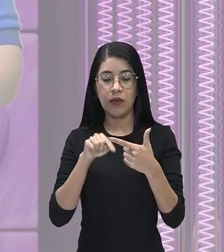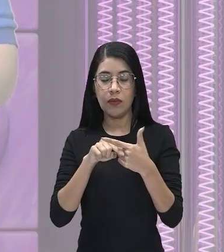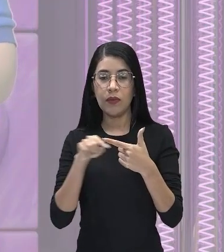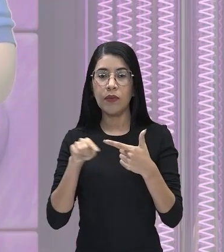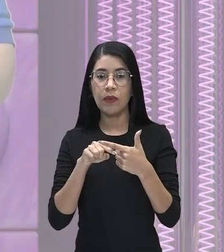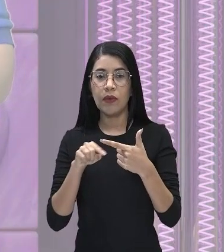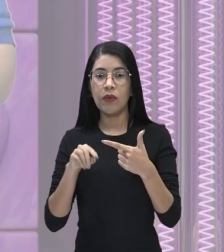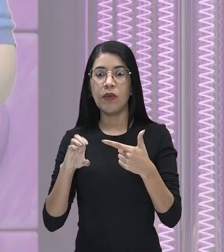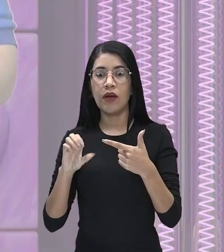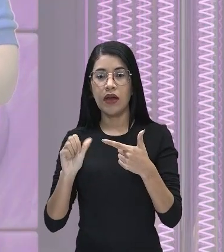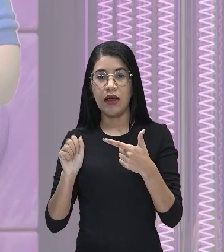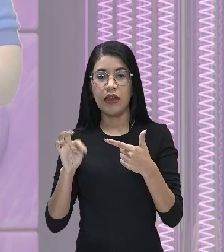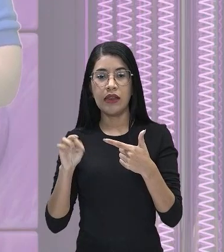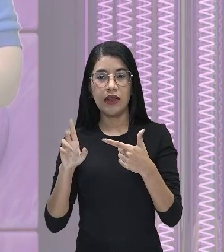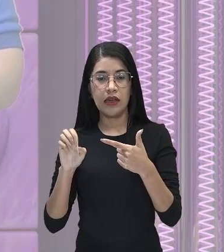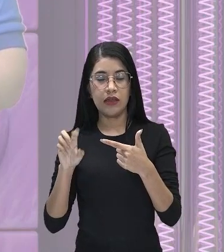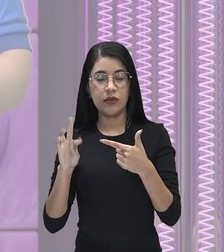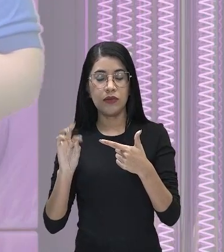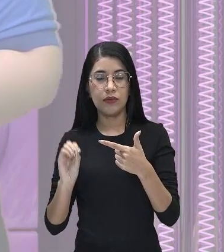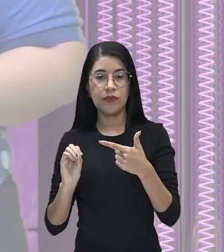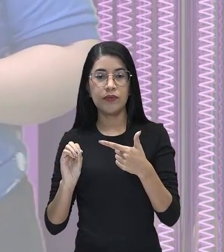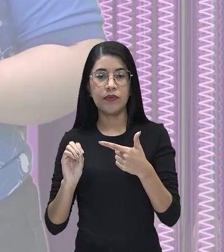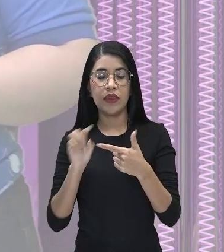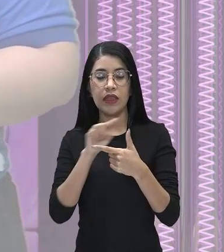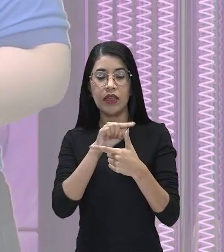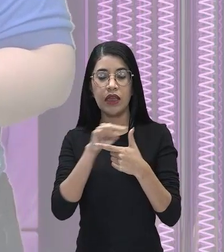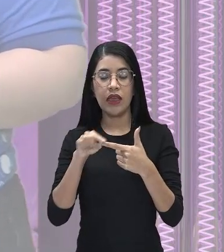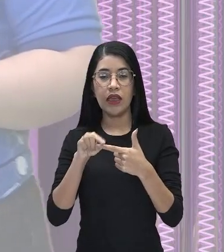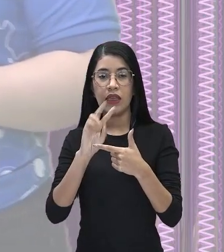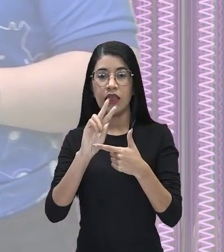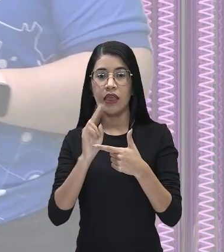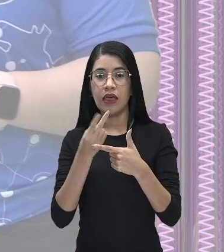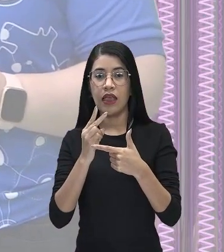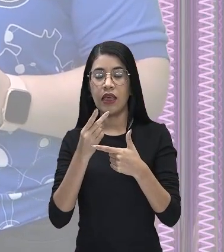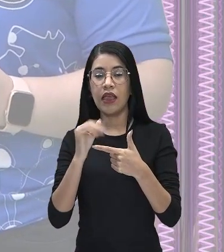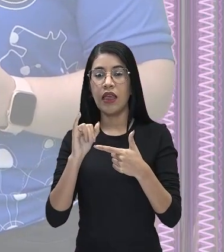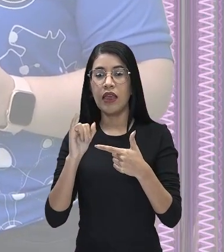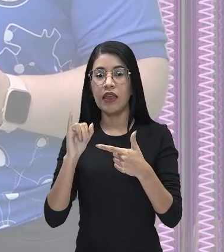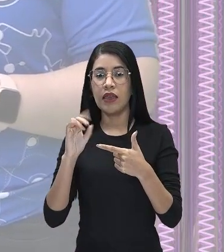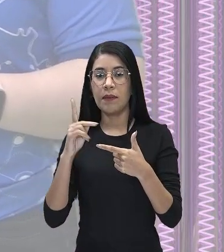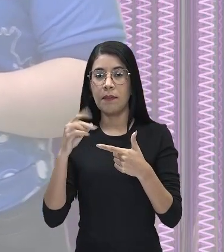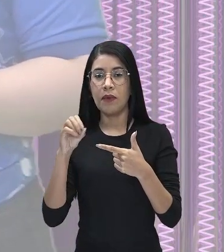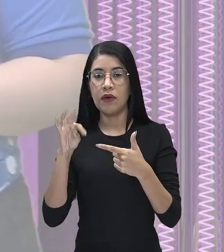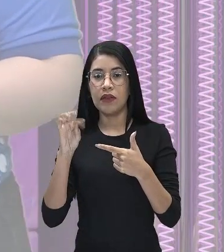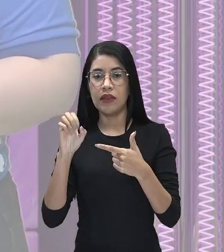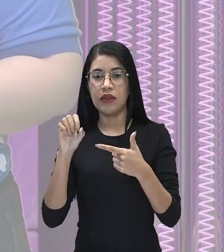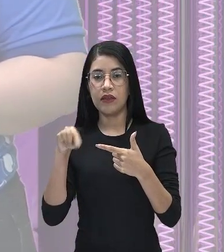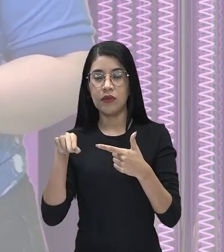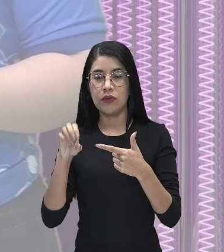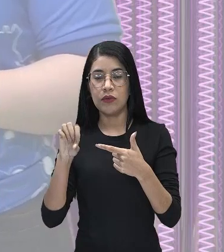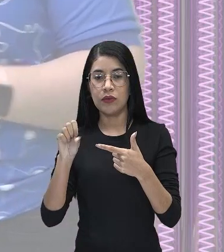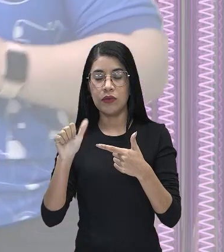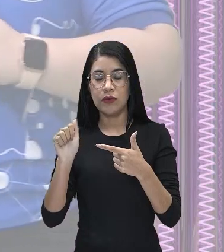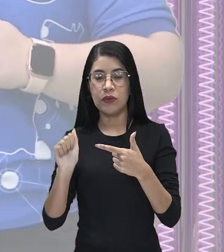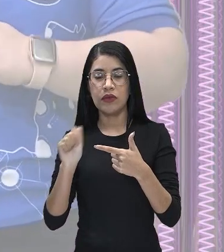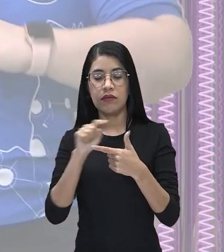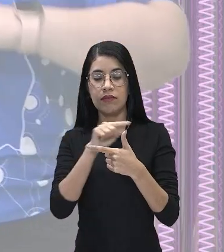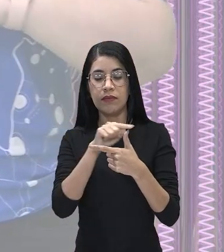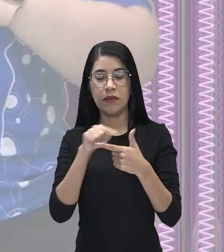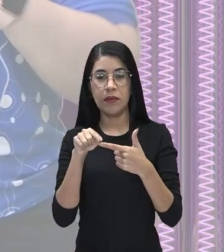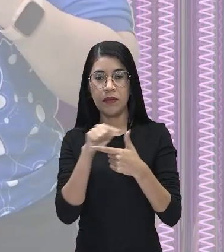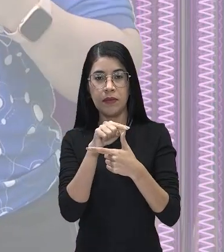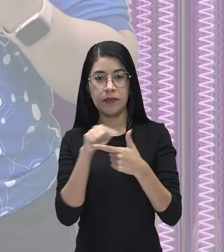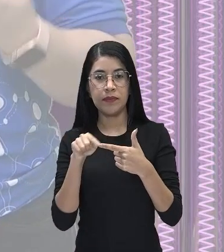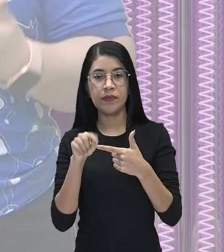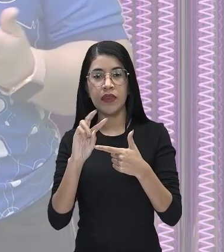o outro lado também é chamado de cateto, e esse lado maior aqui, que é o lado maior do triângulo retângulo,